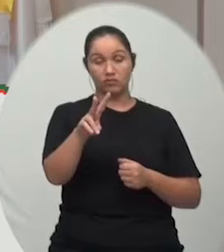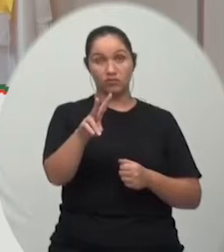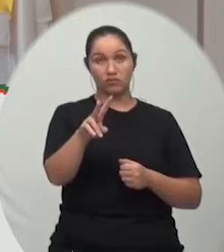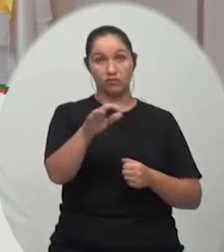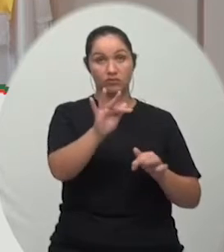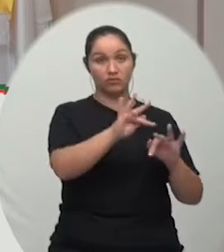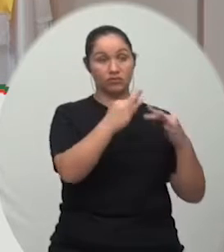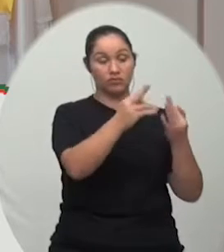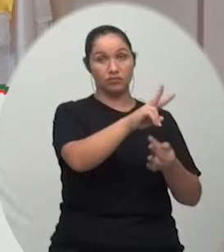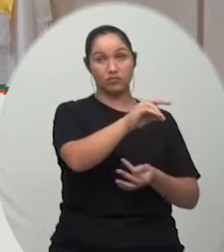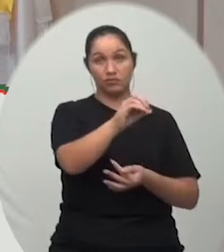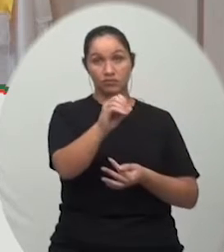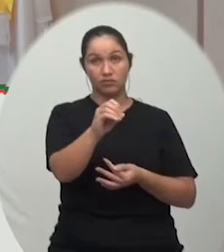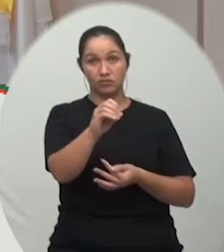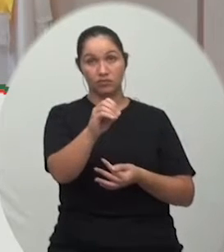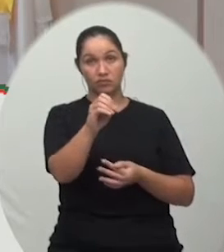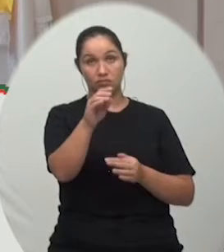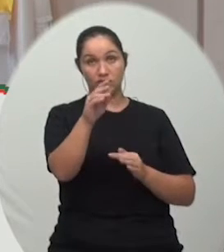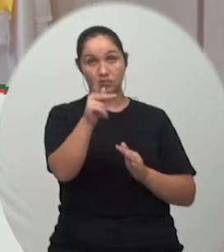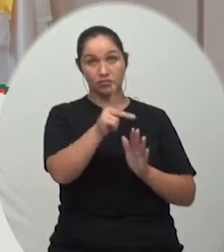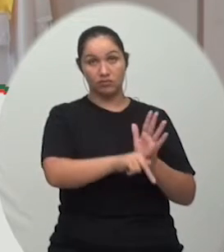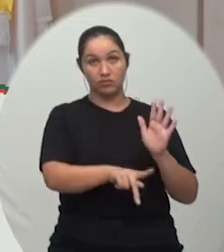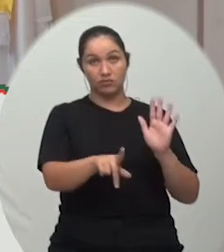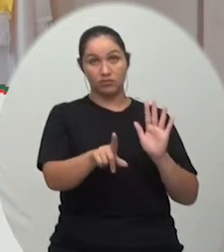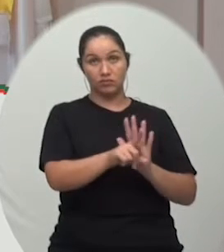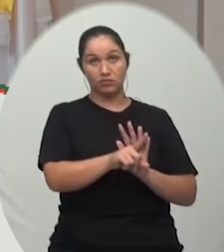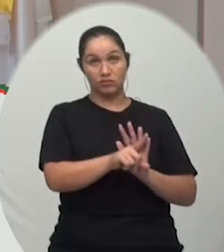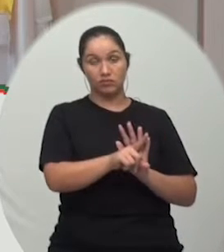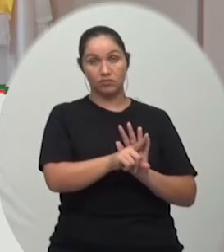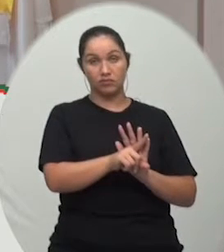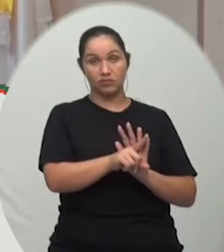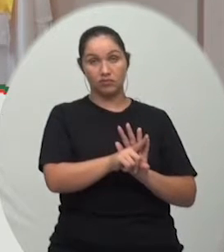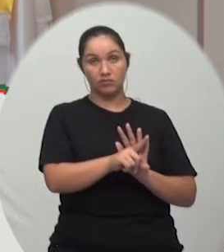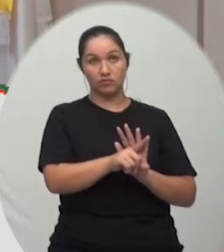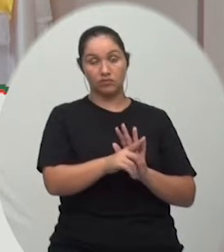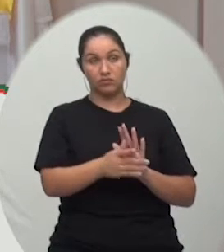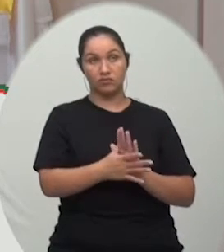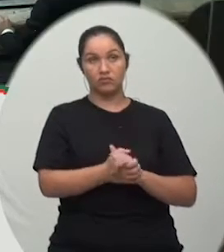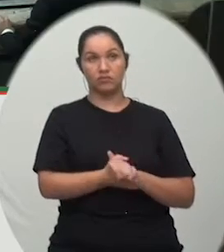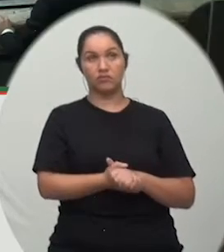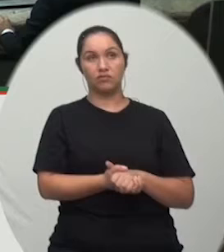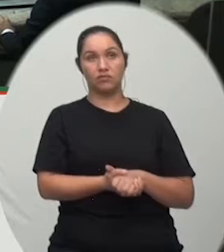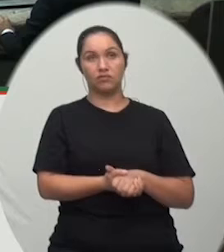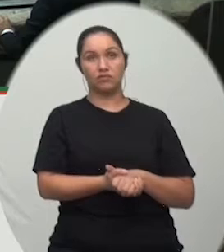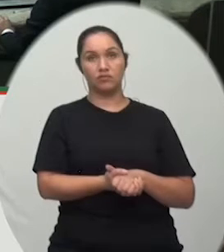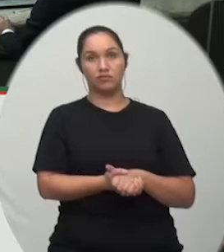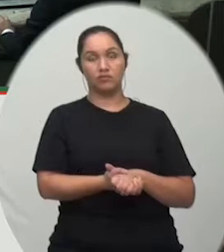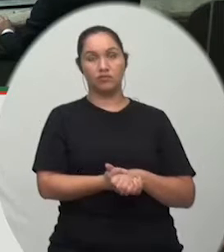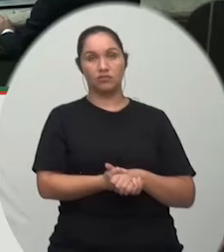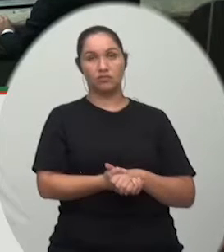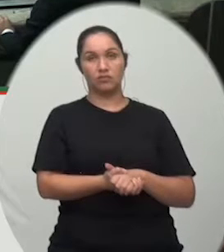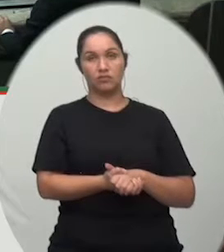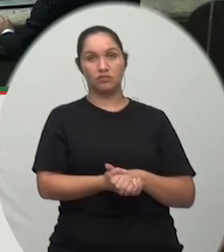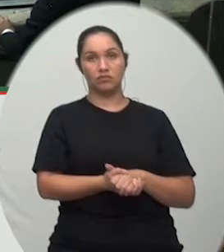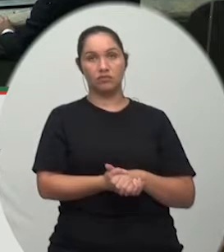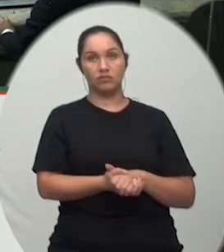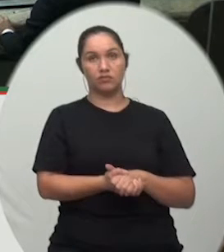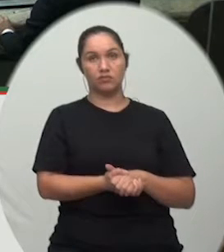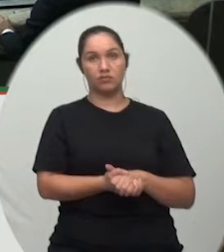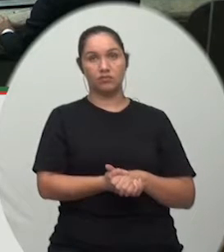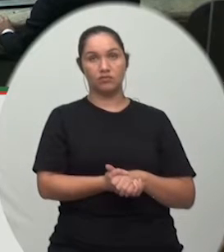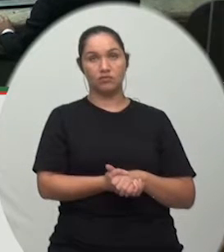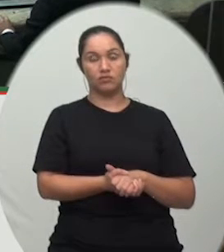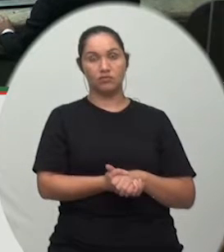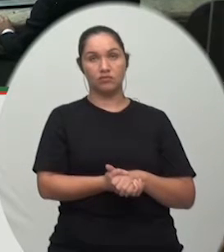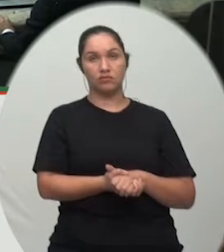nesse projeto? Famílias que recebem Bolsa Família maior que 200. Ok. Não dá para incluir